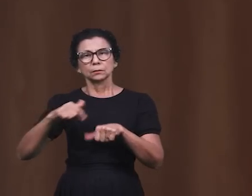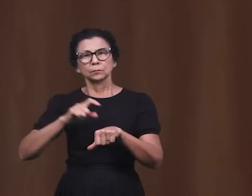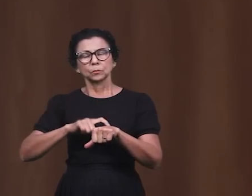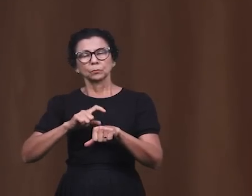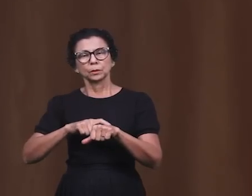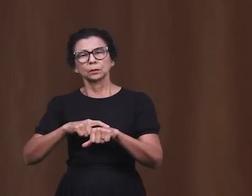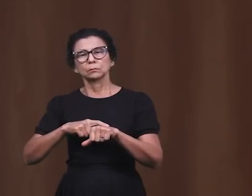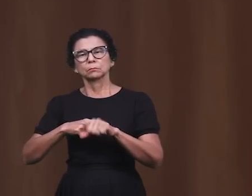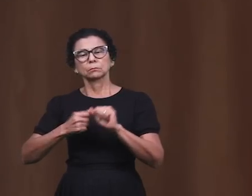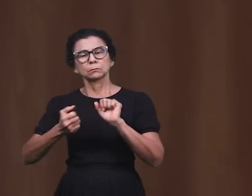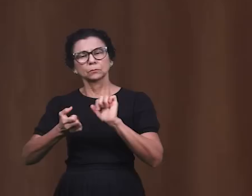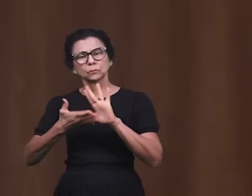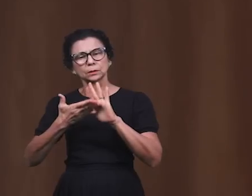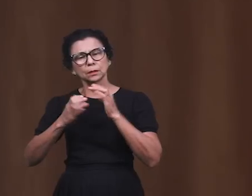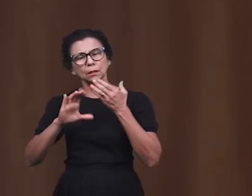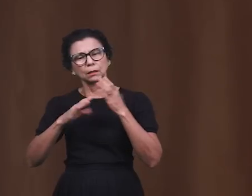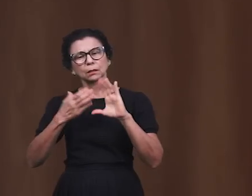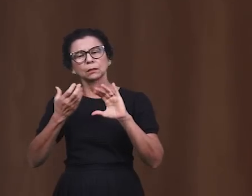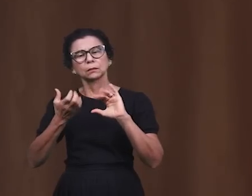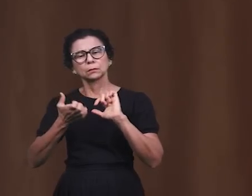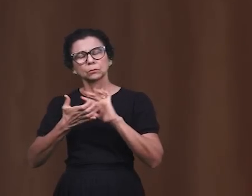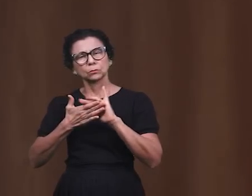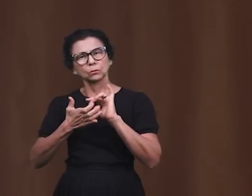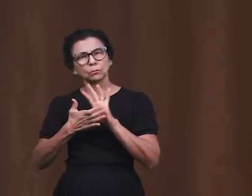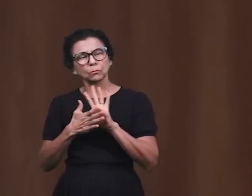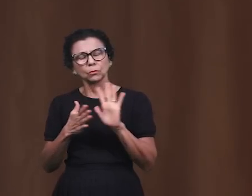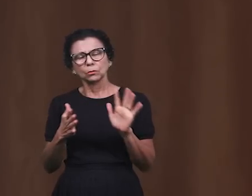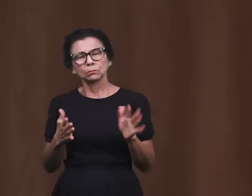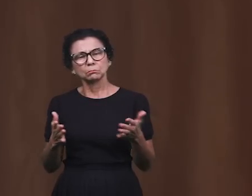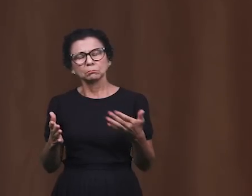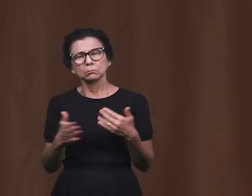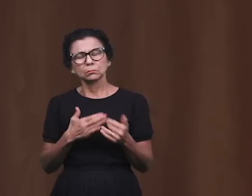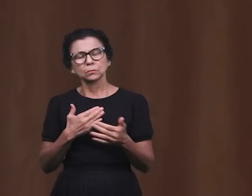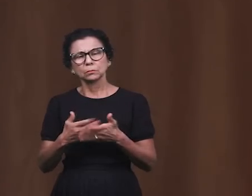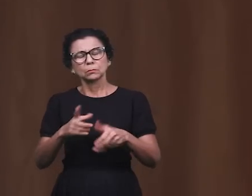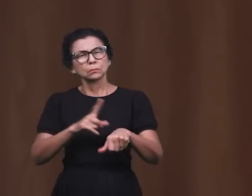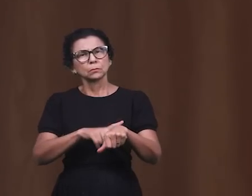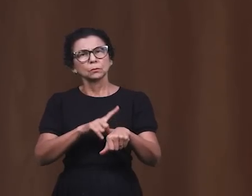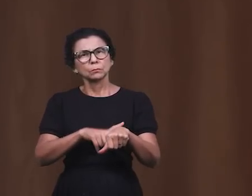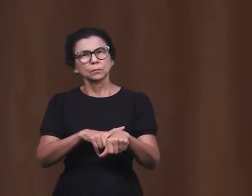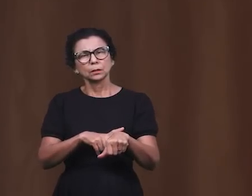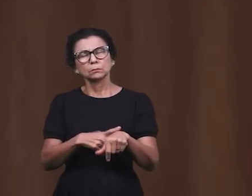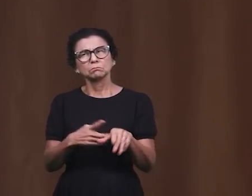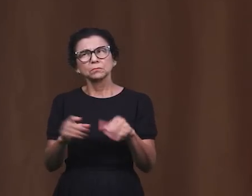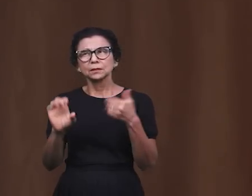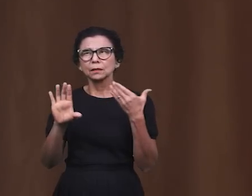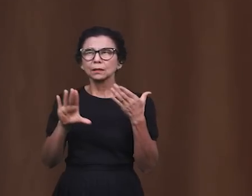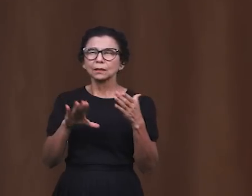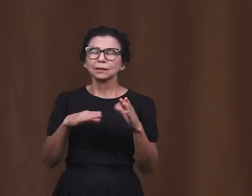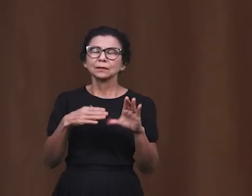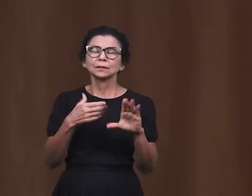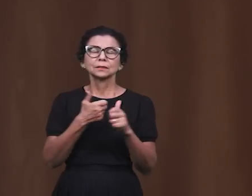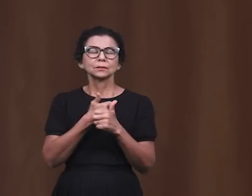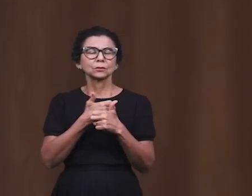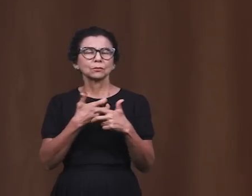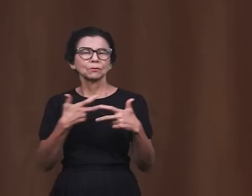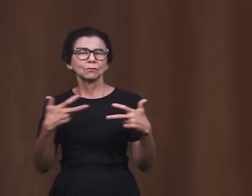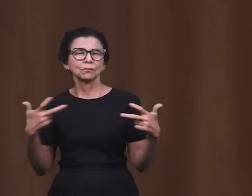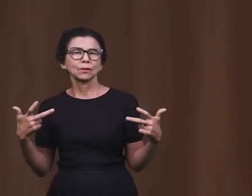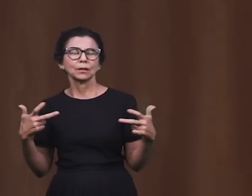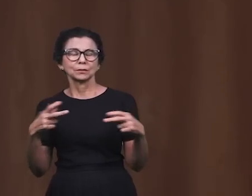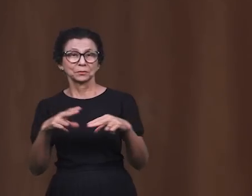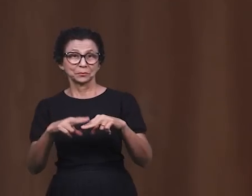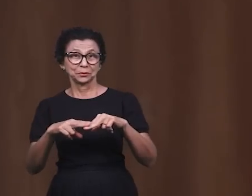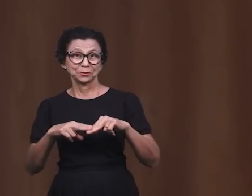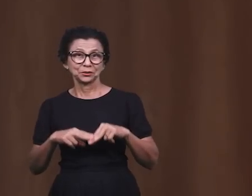em qualquer situação, né, em qualquer momento, porque são diversos os